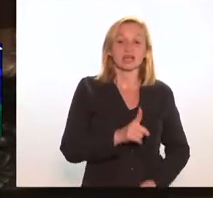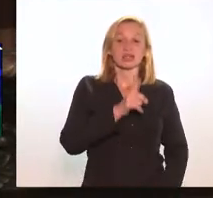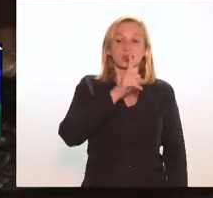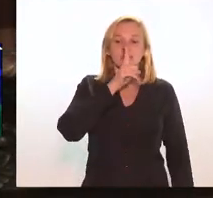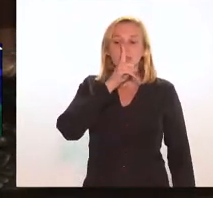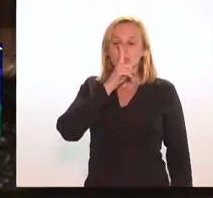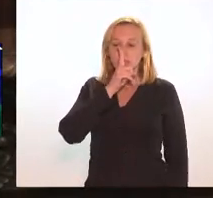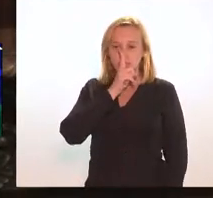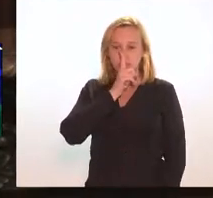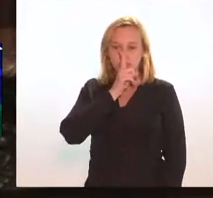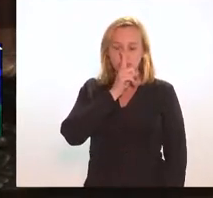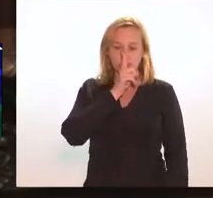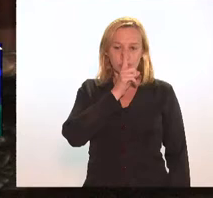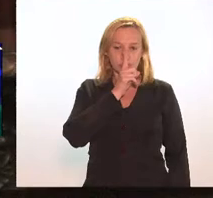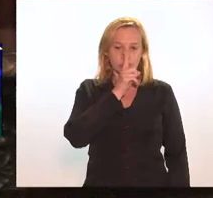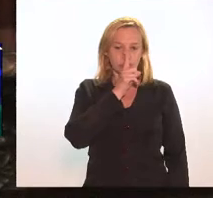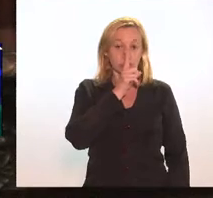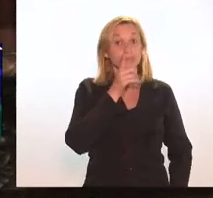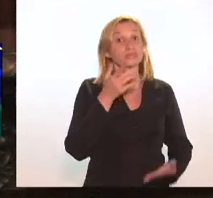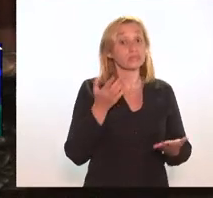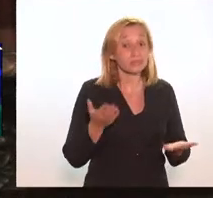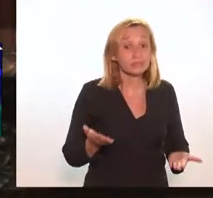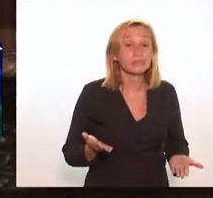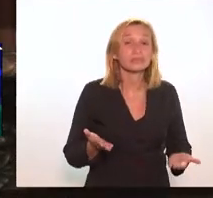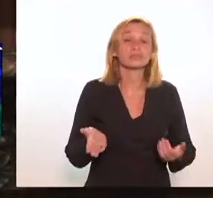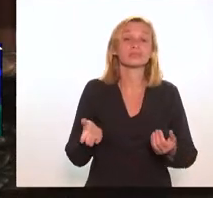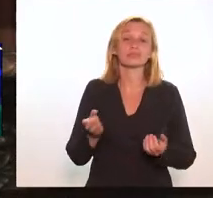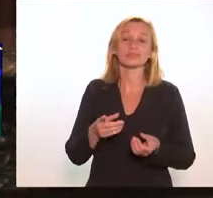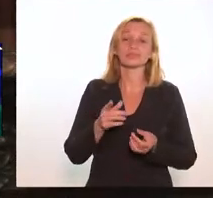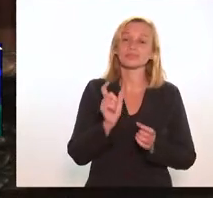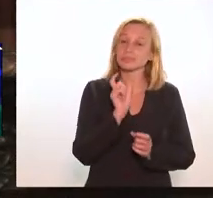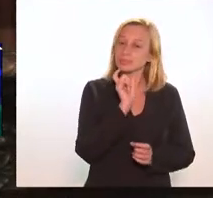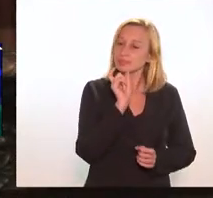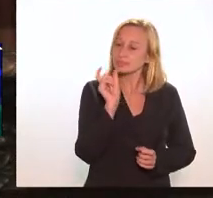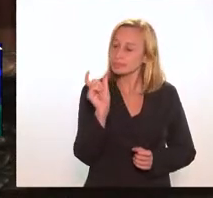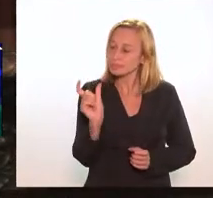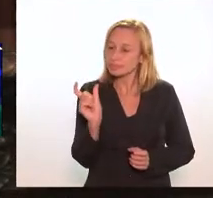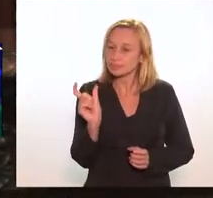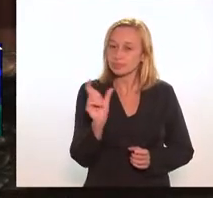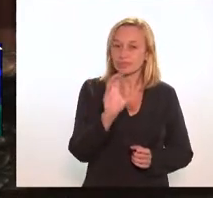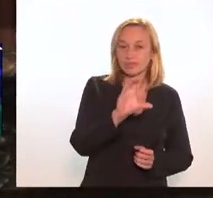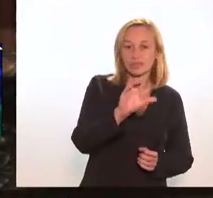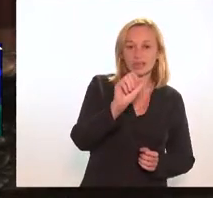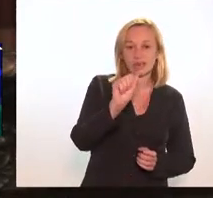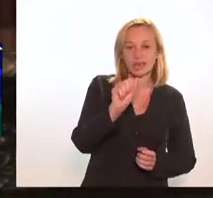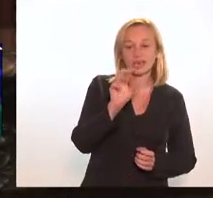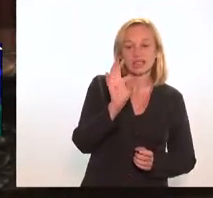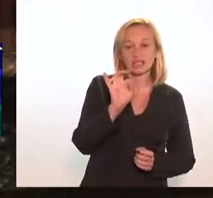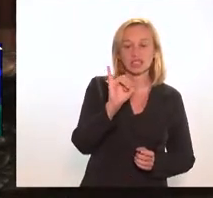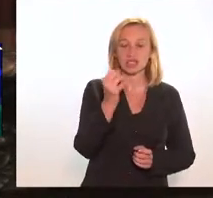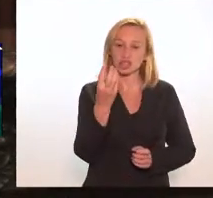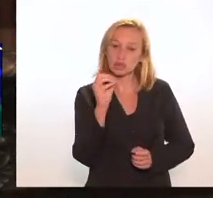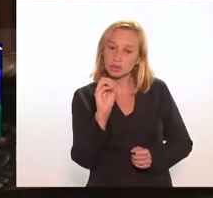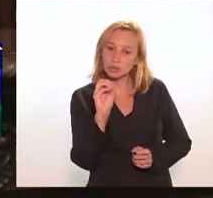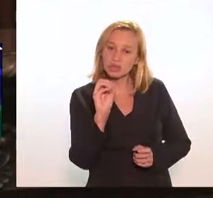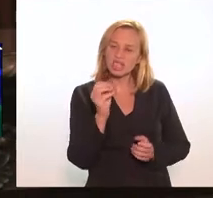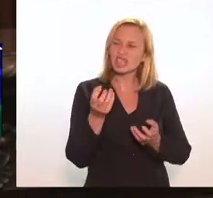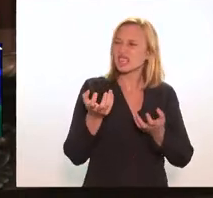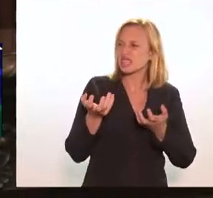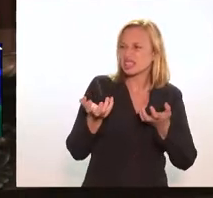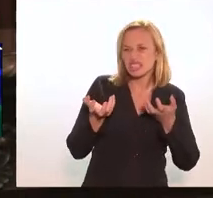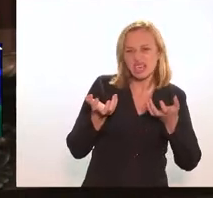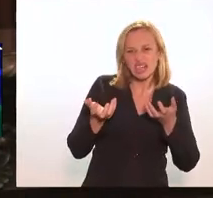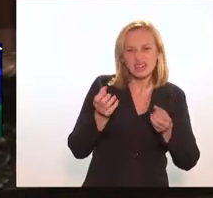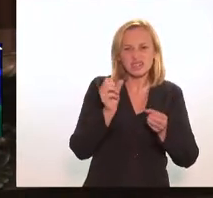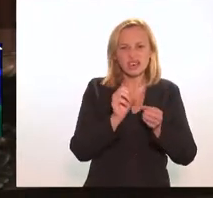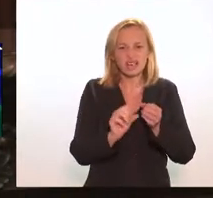silêncio. A partir dessas palavras gatilho, eles tentam fazer